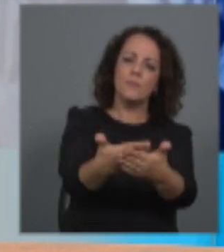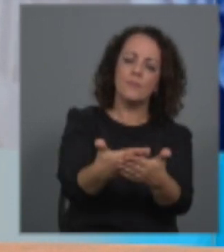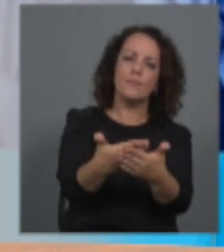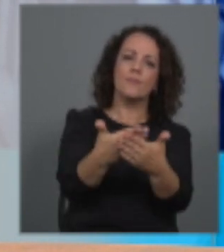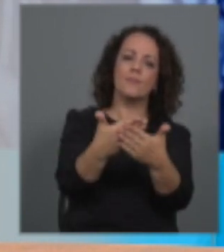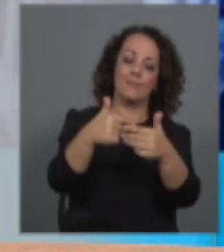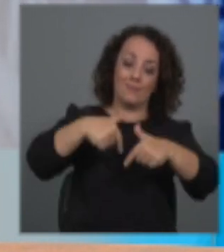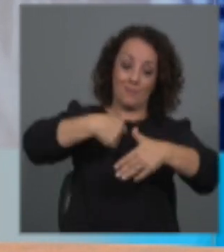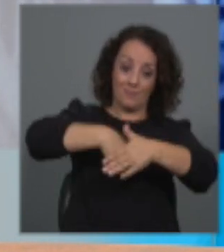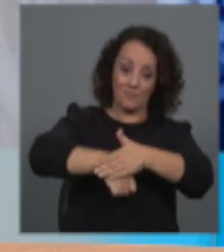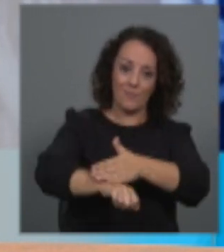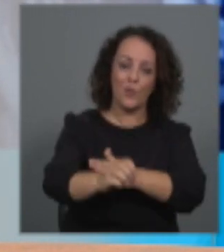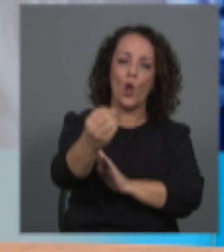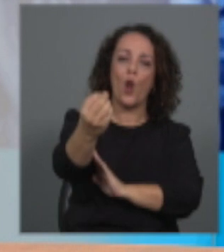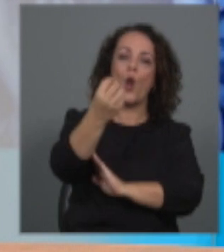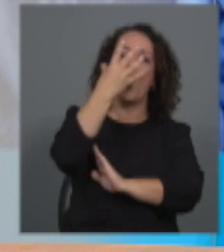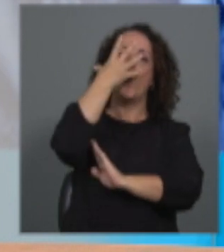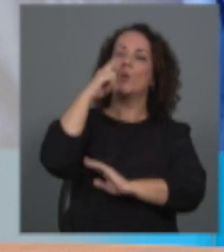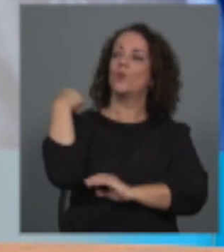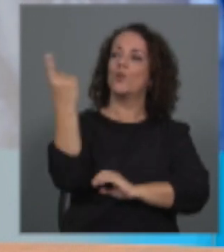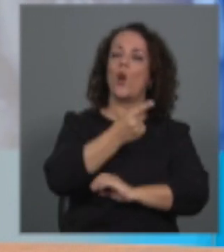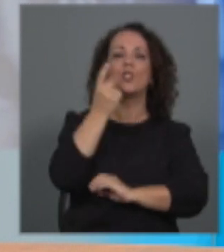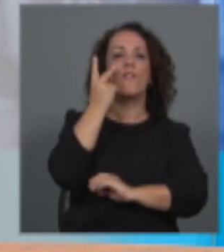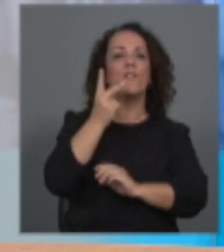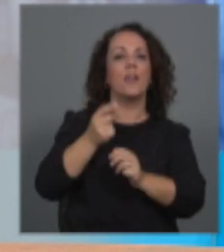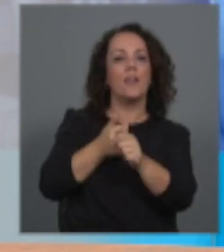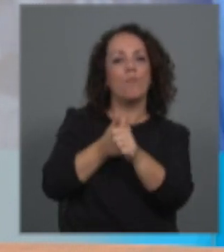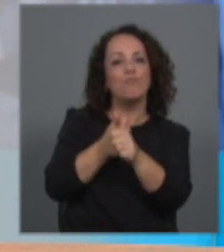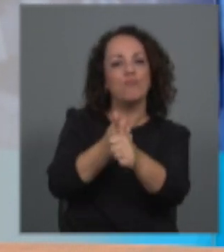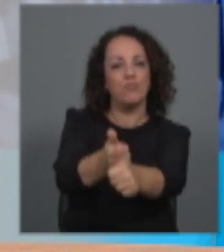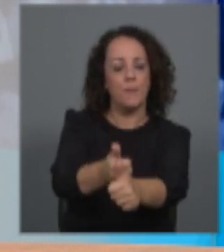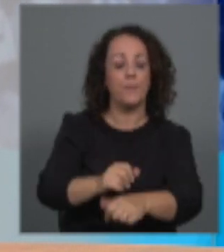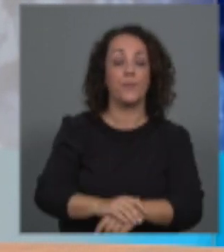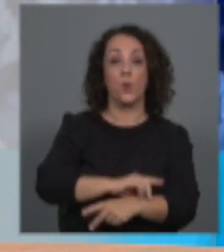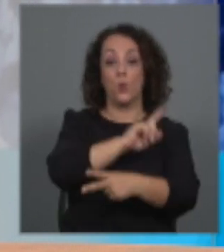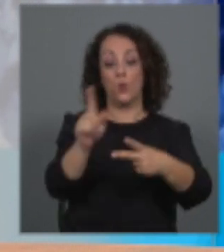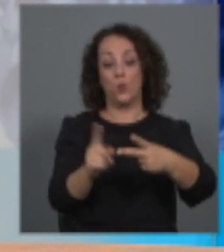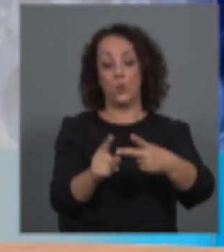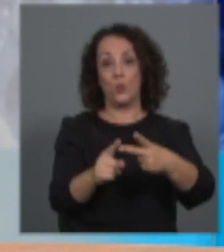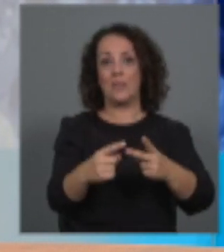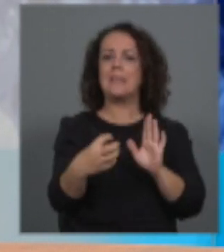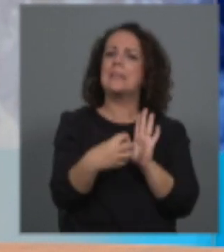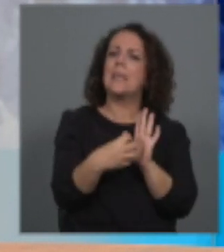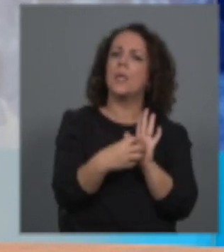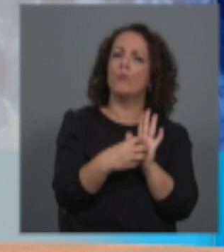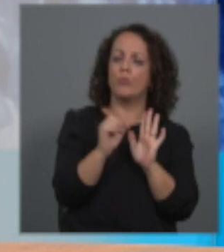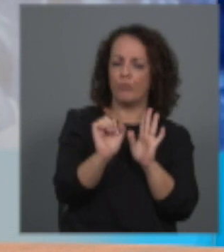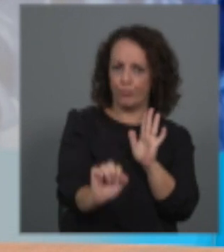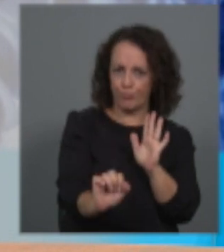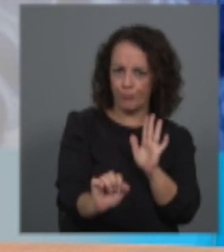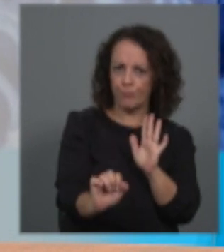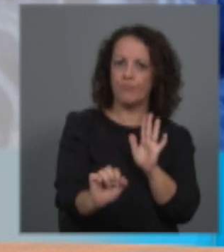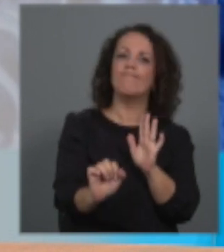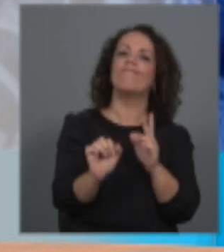vida, que é Jesus. A outra figura de Advento que também aponta para a